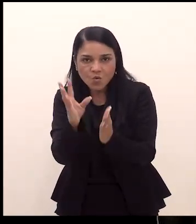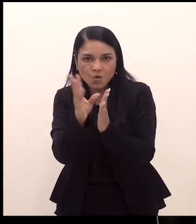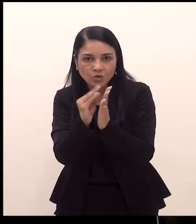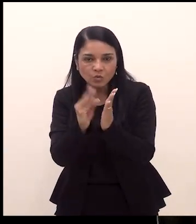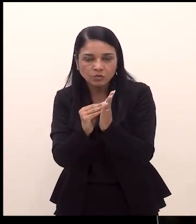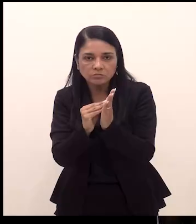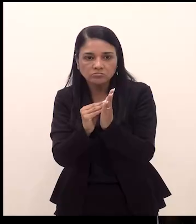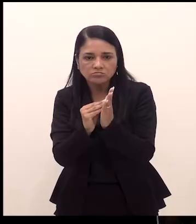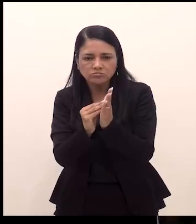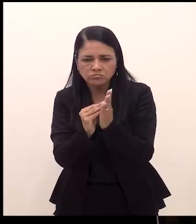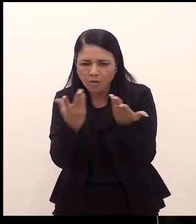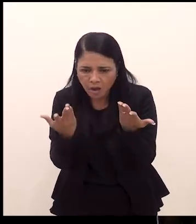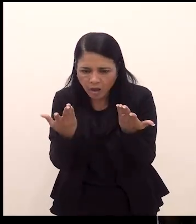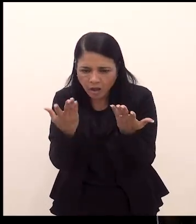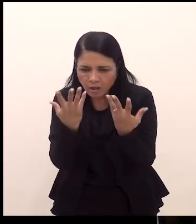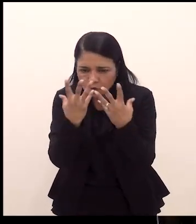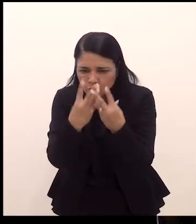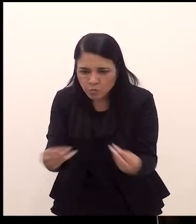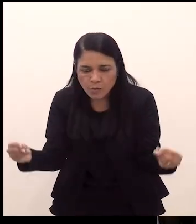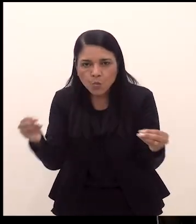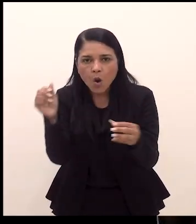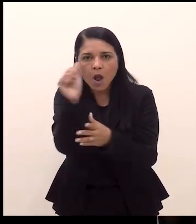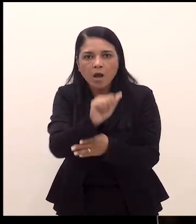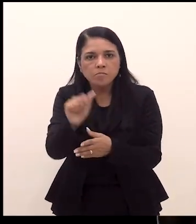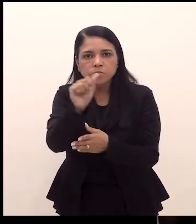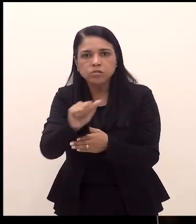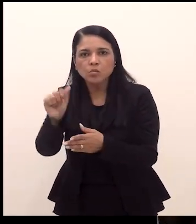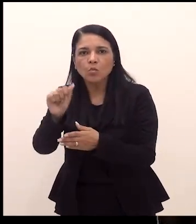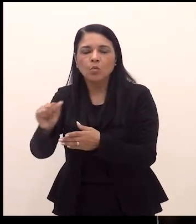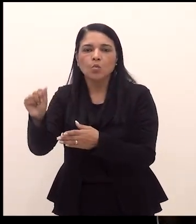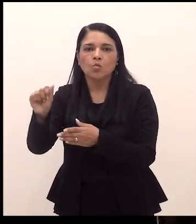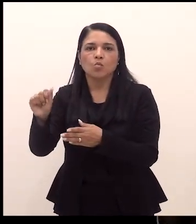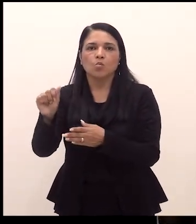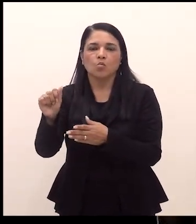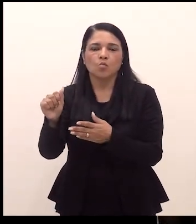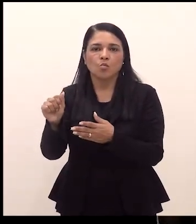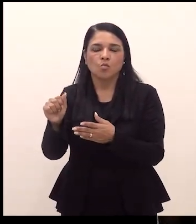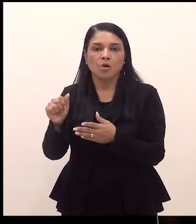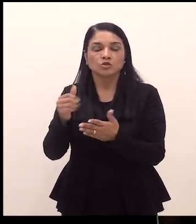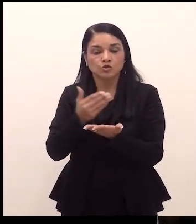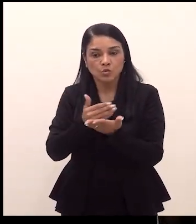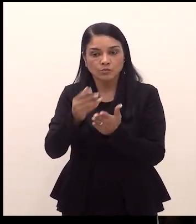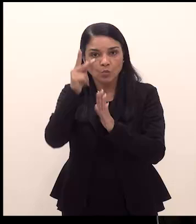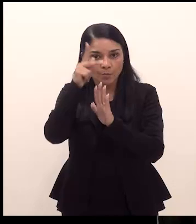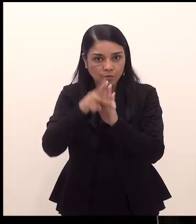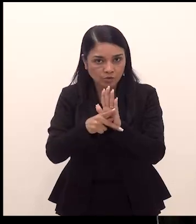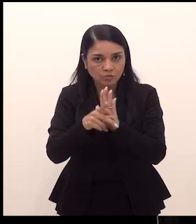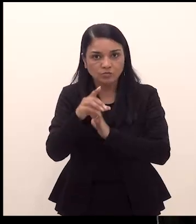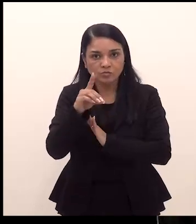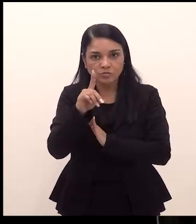identificar e baixar esse conteúdo, a gente viu que ela sumia. Ela estava simplesmente sendo apagada, removida do ar.